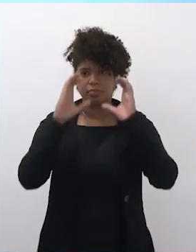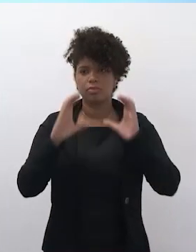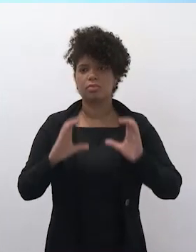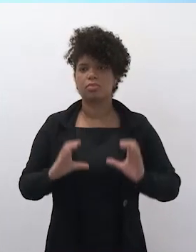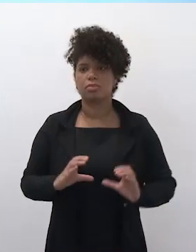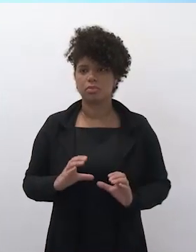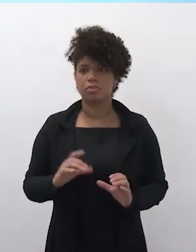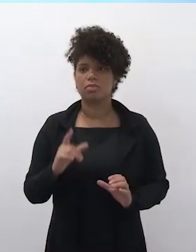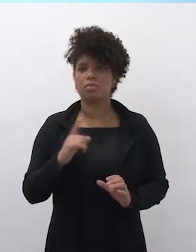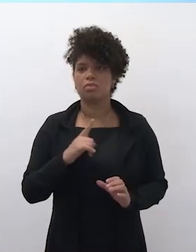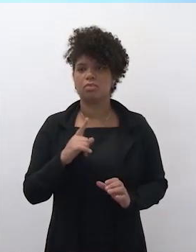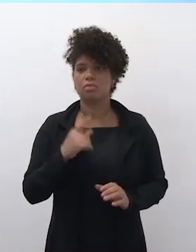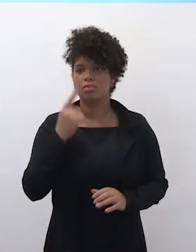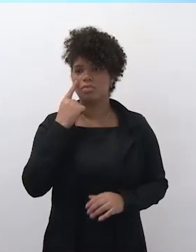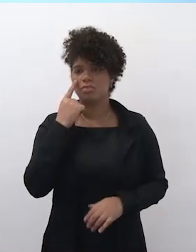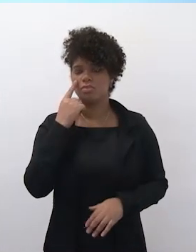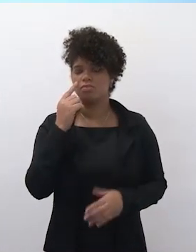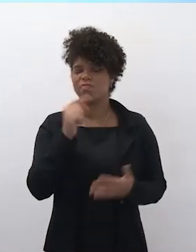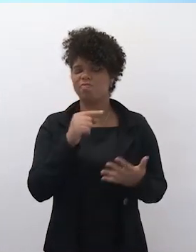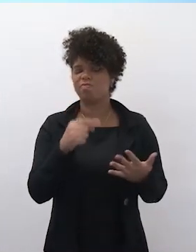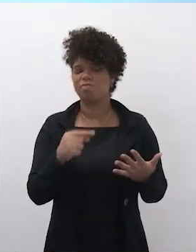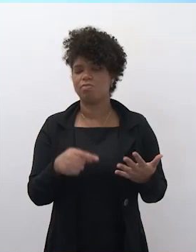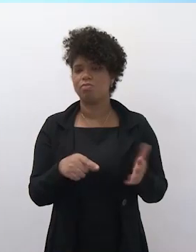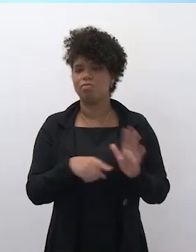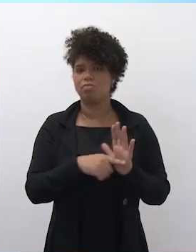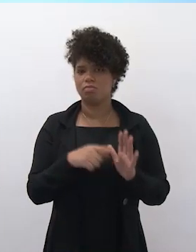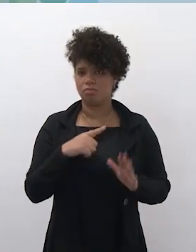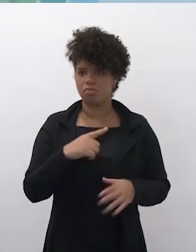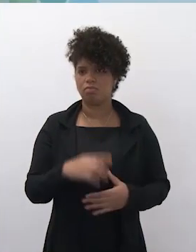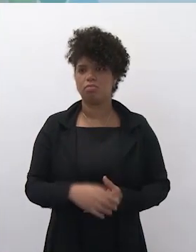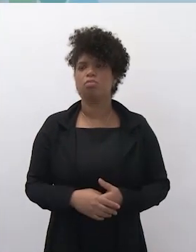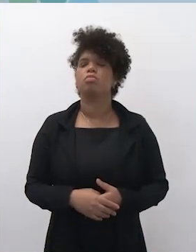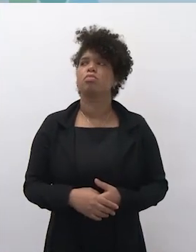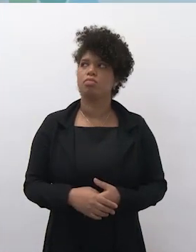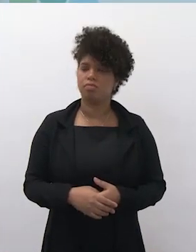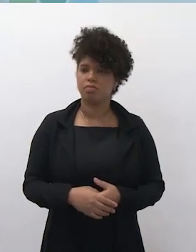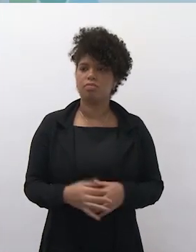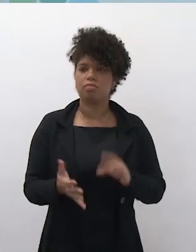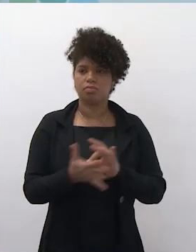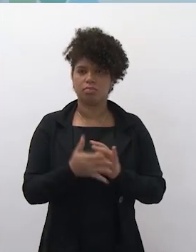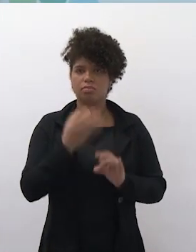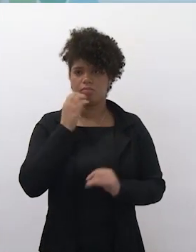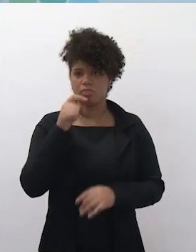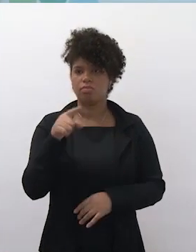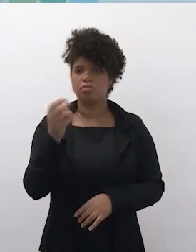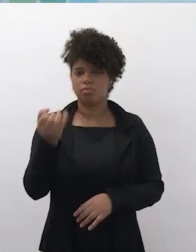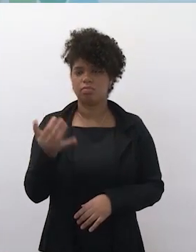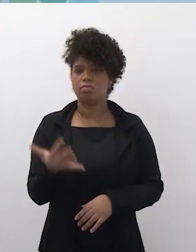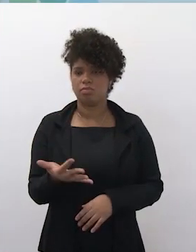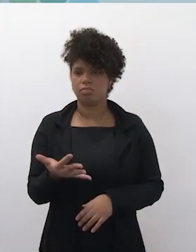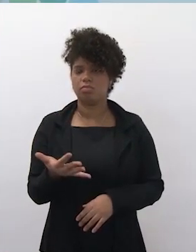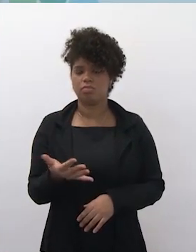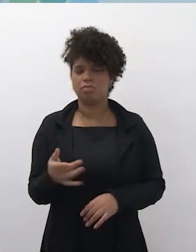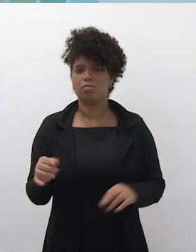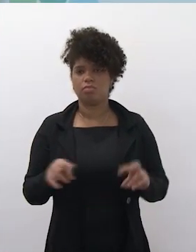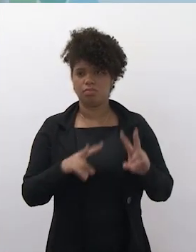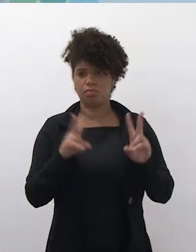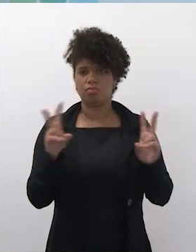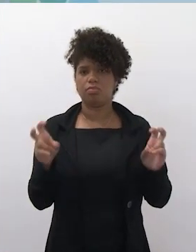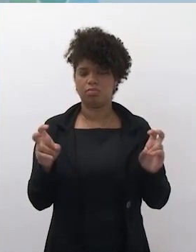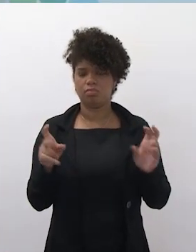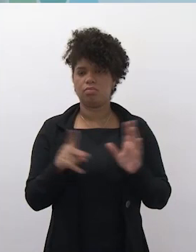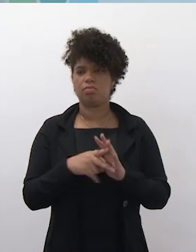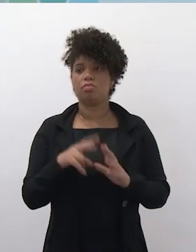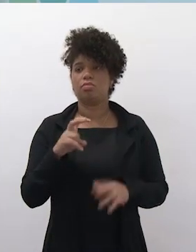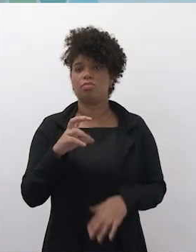vai pegando um sentido negativo, né, no senso comum. Então, é bom que você tocou nesse assunto aí dos 500